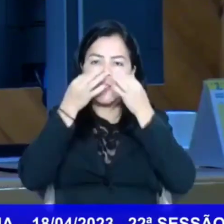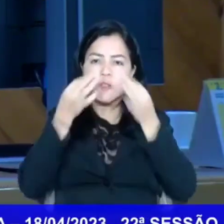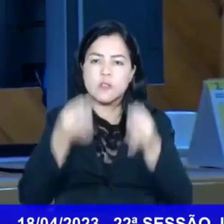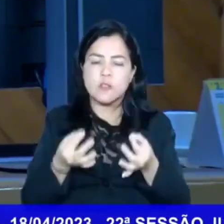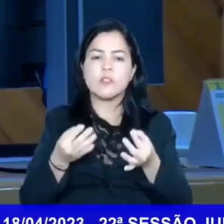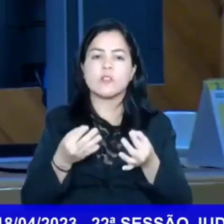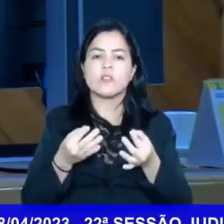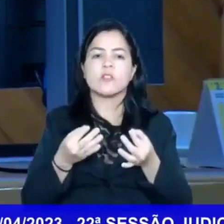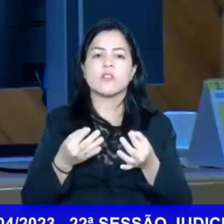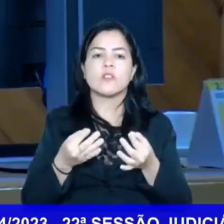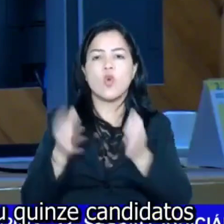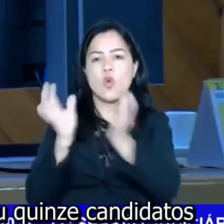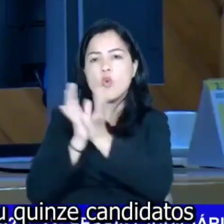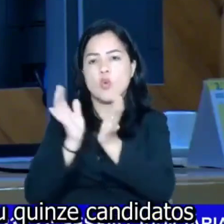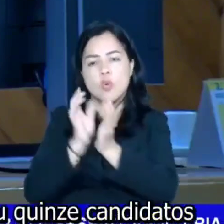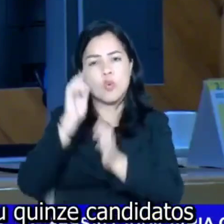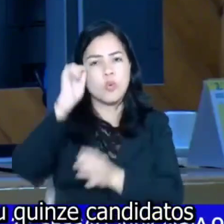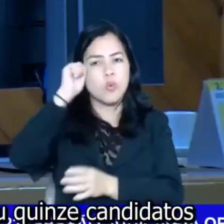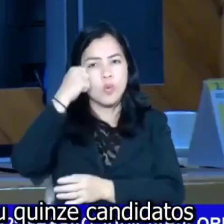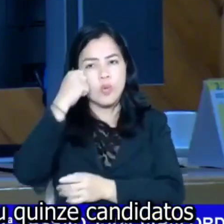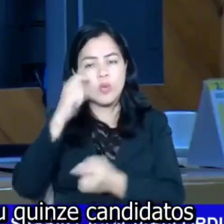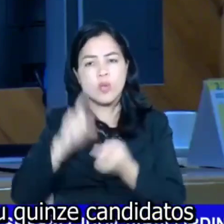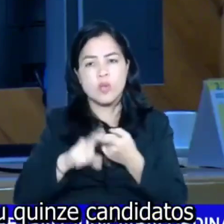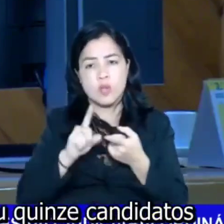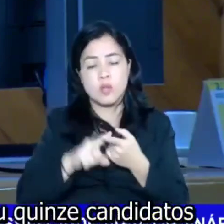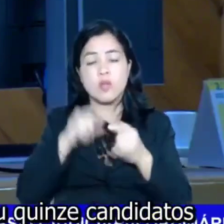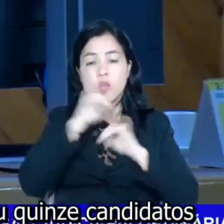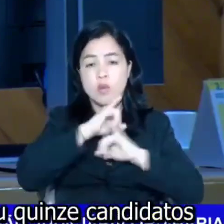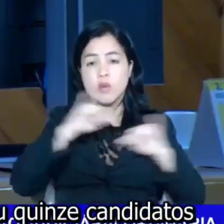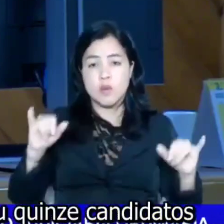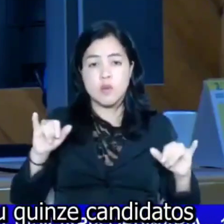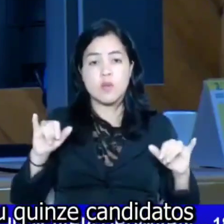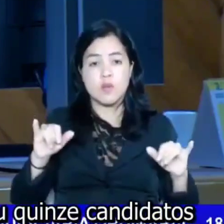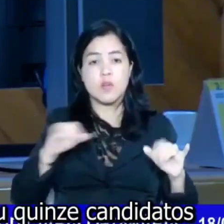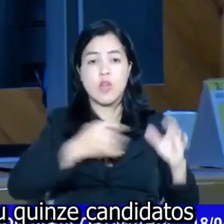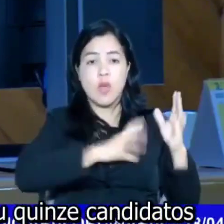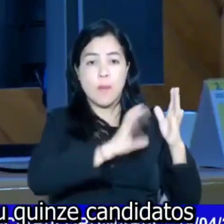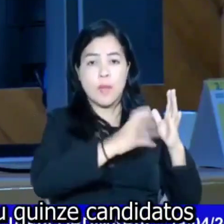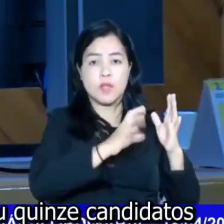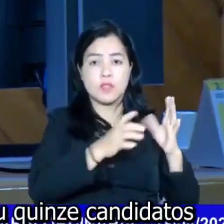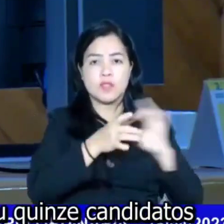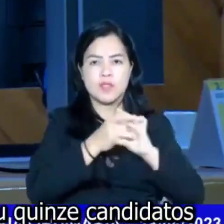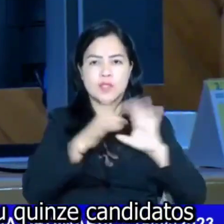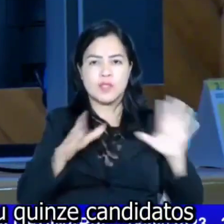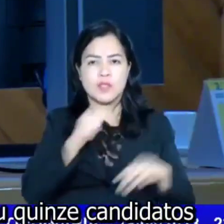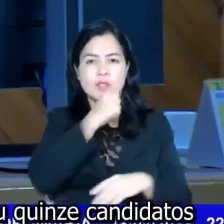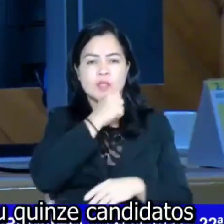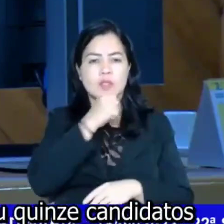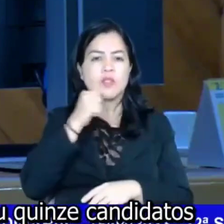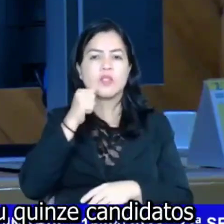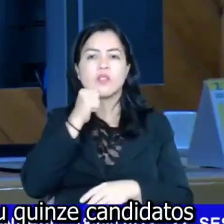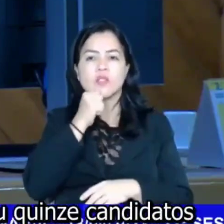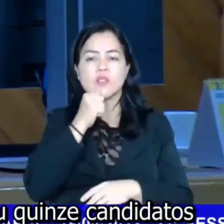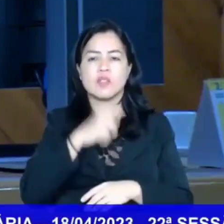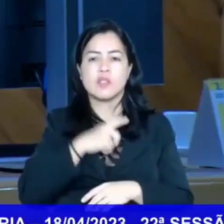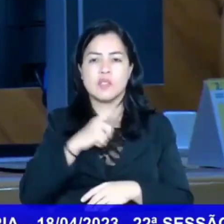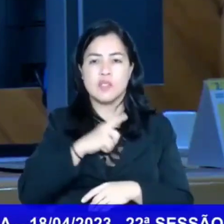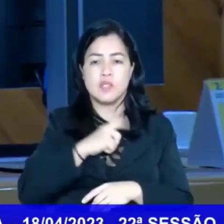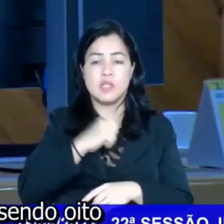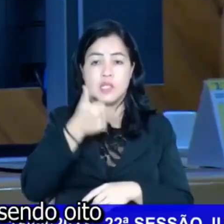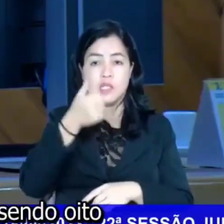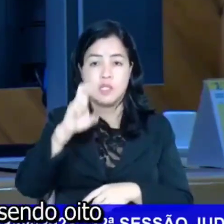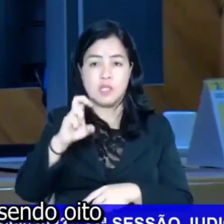a cota racial. Alegaram, em síntese, que o Partido Liberal Amapá lançou 15